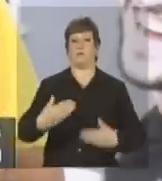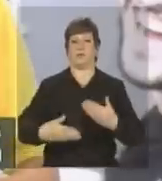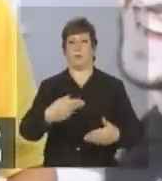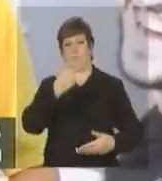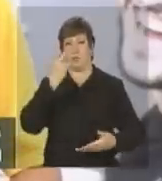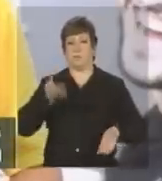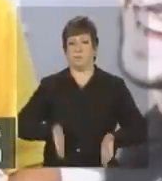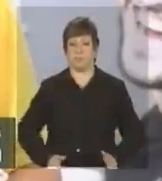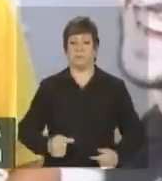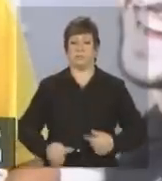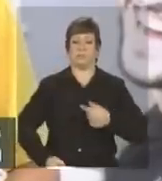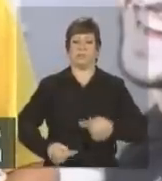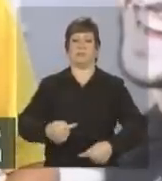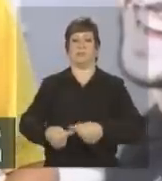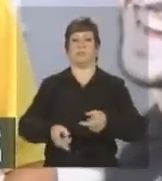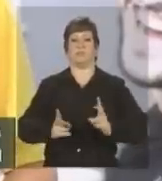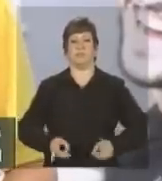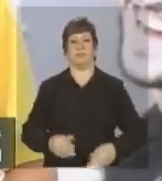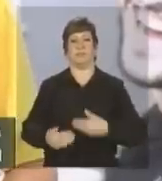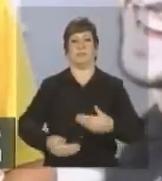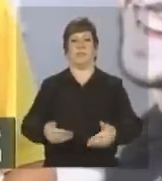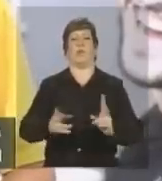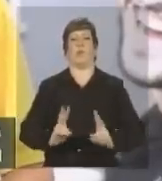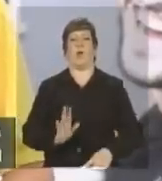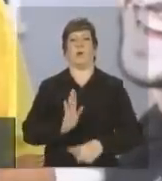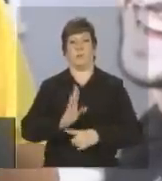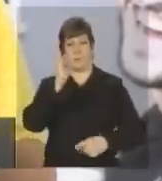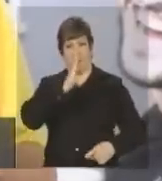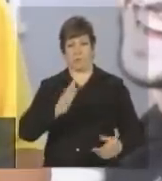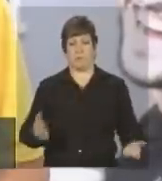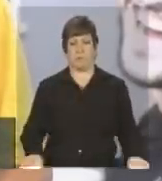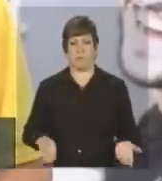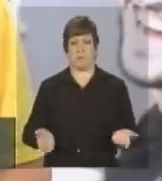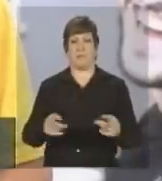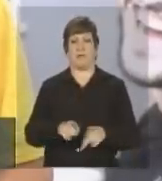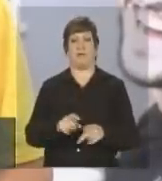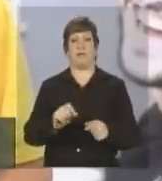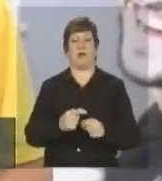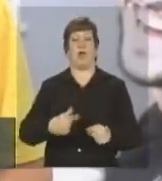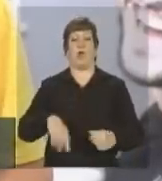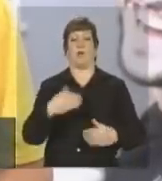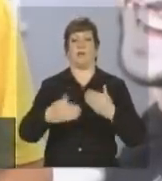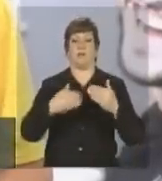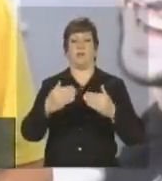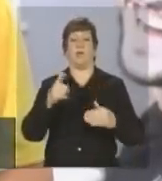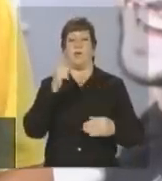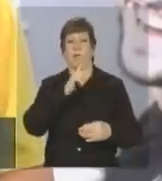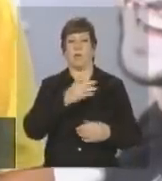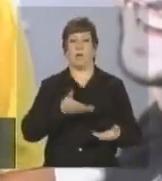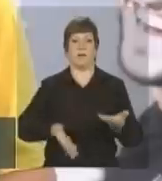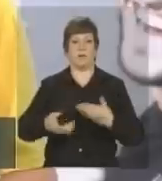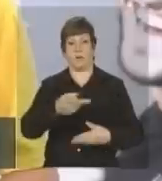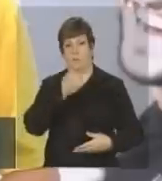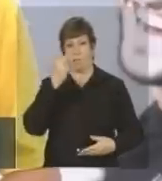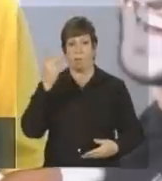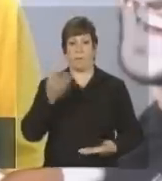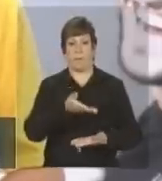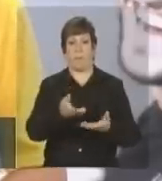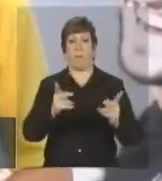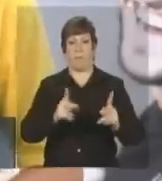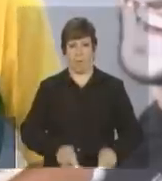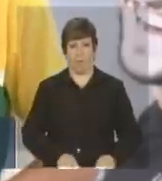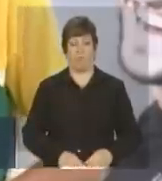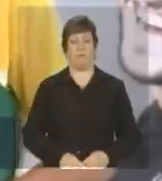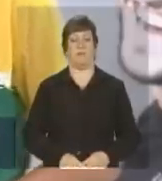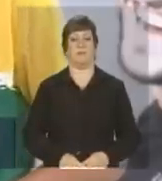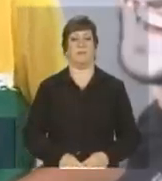mais instrumentos e mais possibilidades de fazer o Brasil crescer e de fazer com que o nosso desenvolvimento atenda aos interesses do nosso povo. Eu